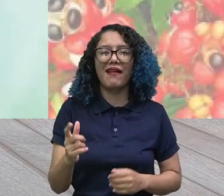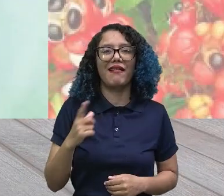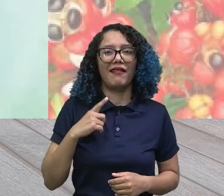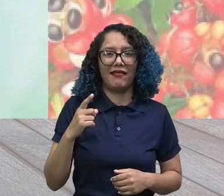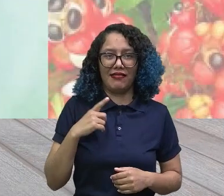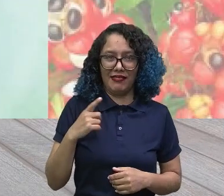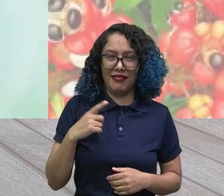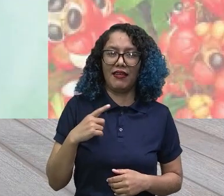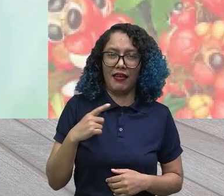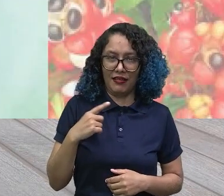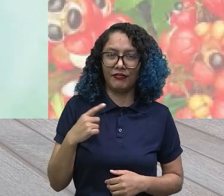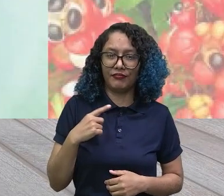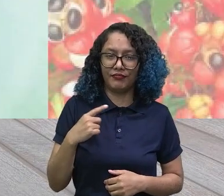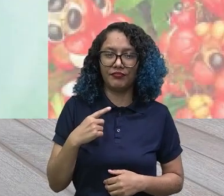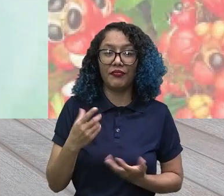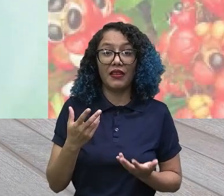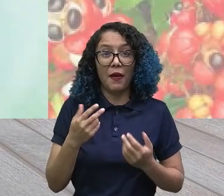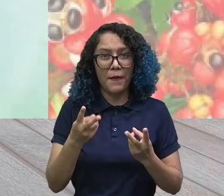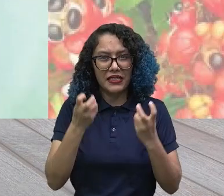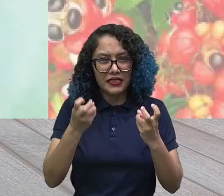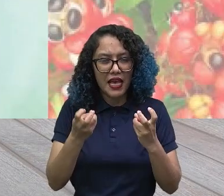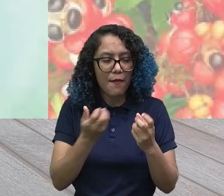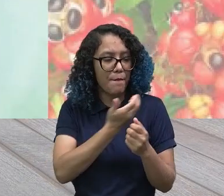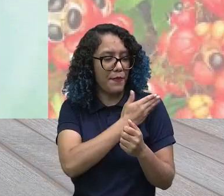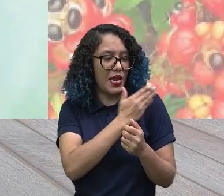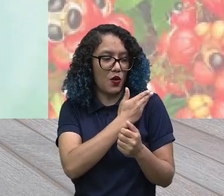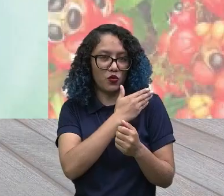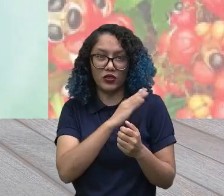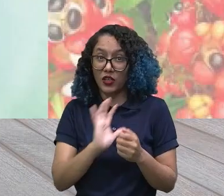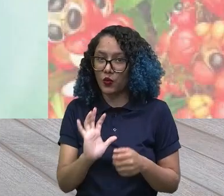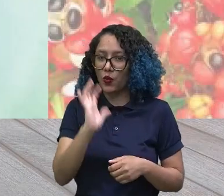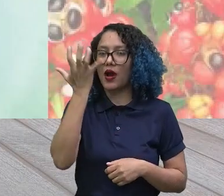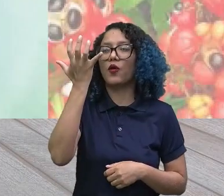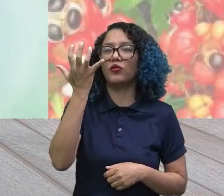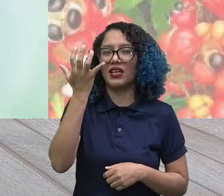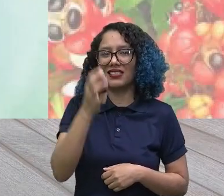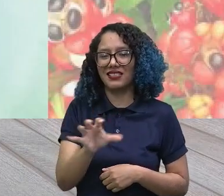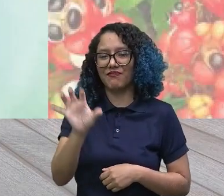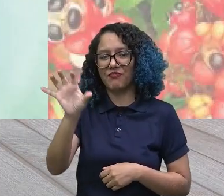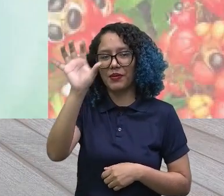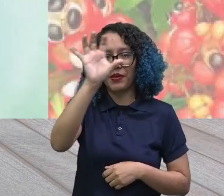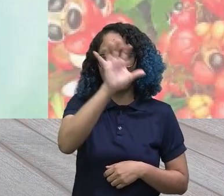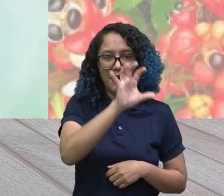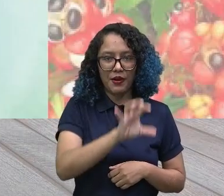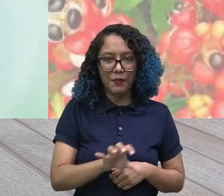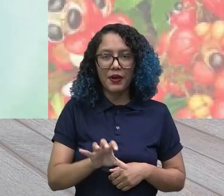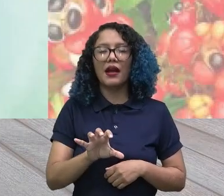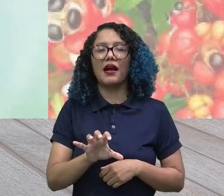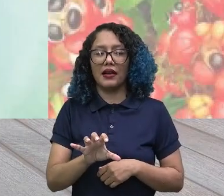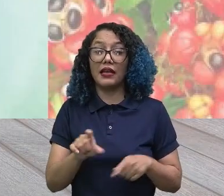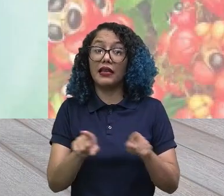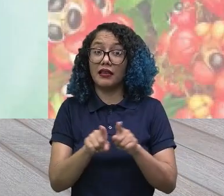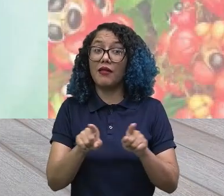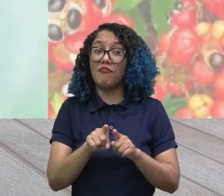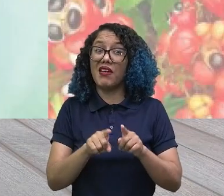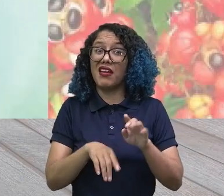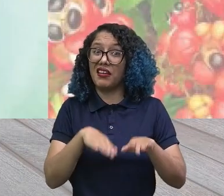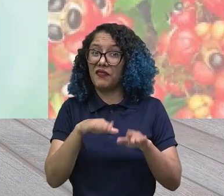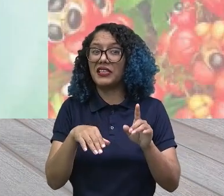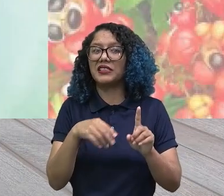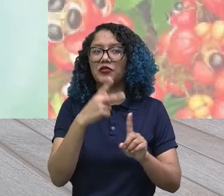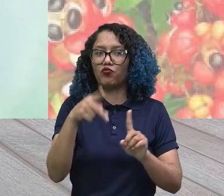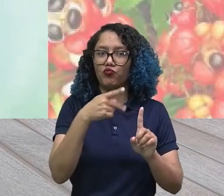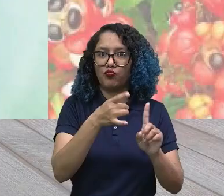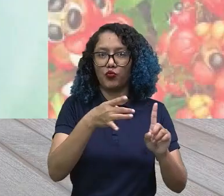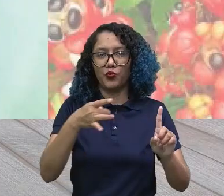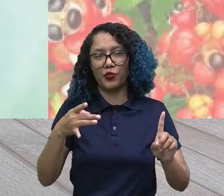percebe que surge esse preconceito regional ou até mesmo, infelizmente, uma xenofobia. Xenofobia.